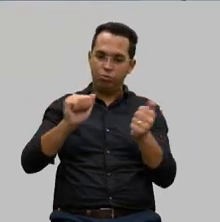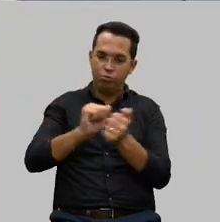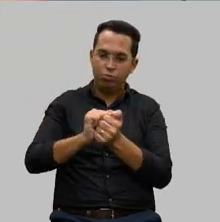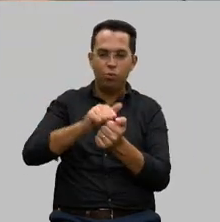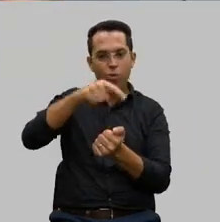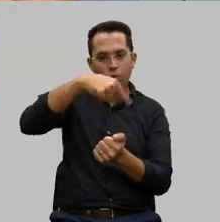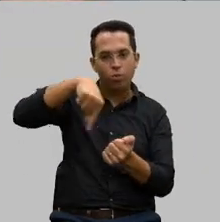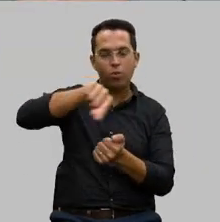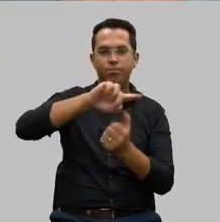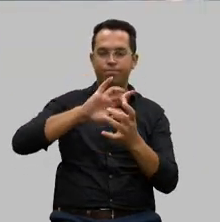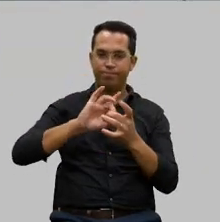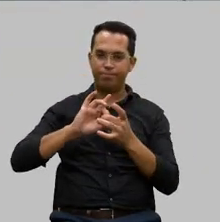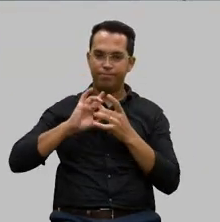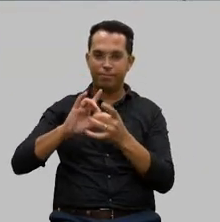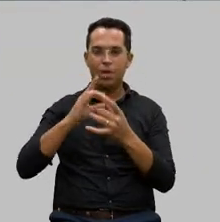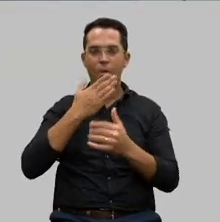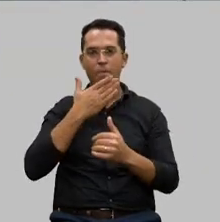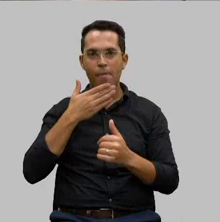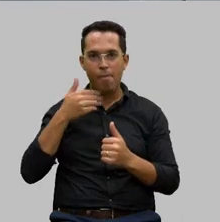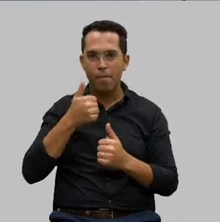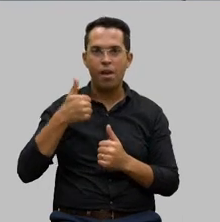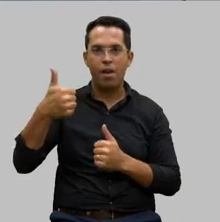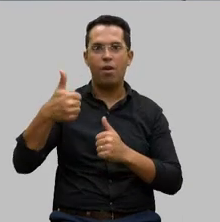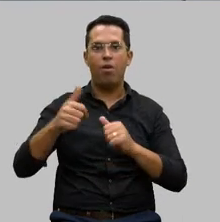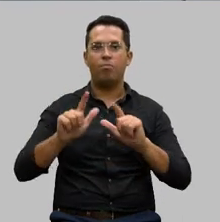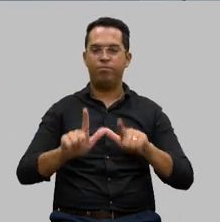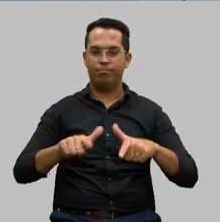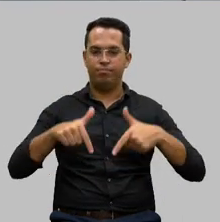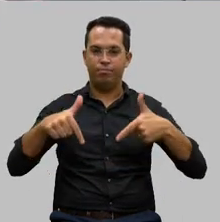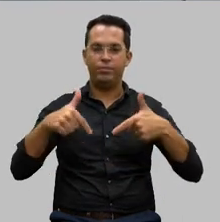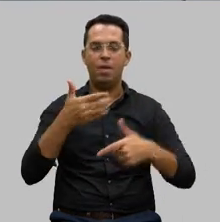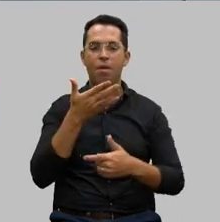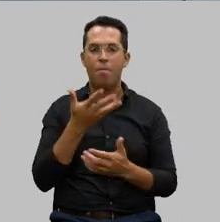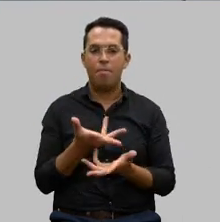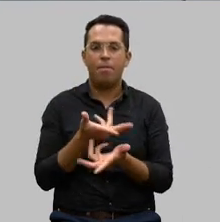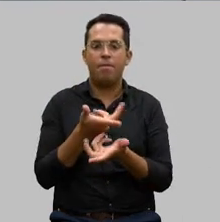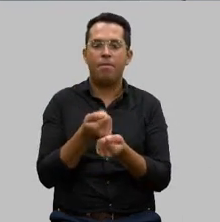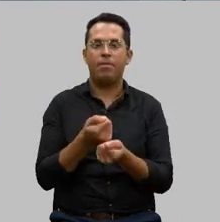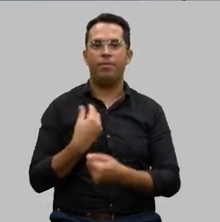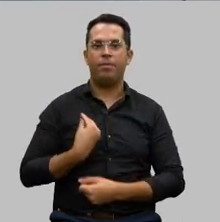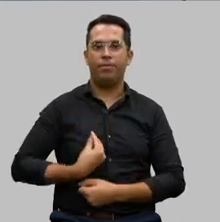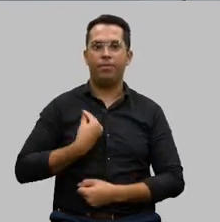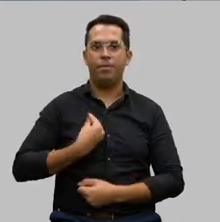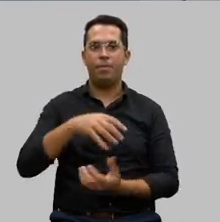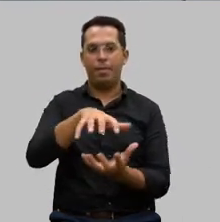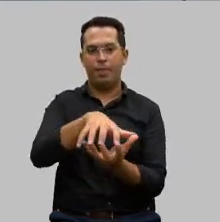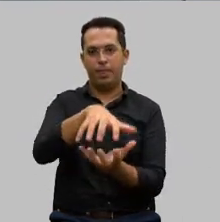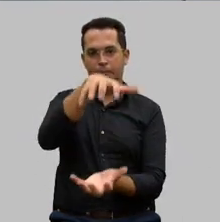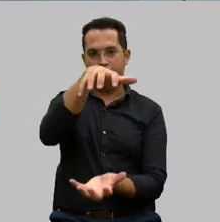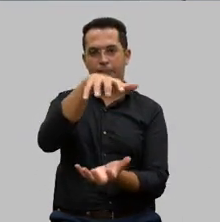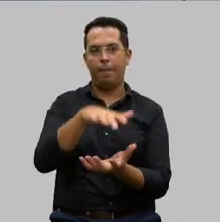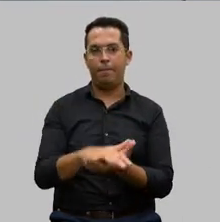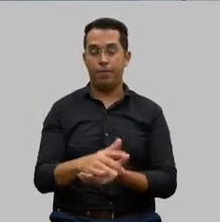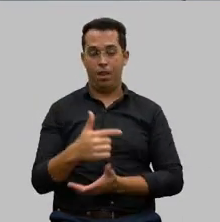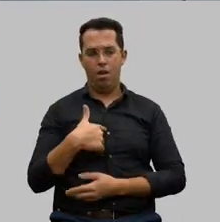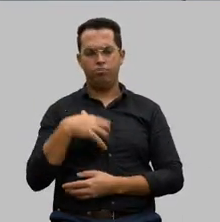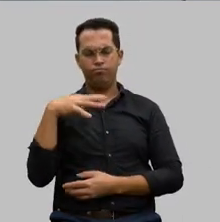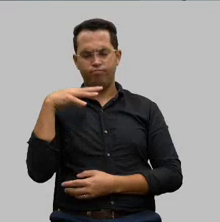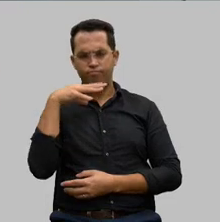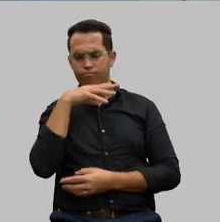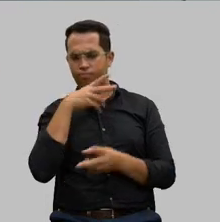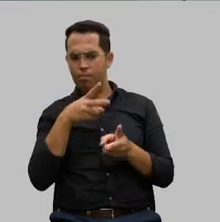trabalhar melhores opções de qualidade de vida pro idoso né e falando assim que a minha percepção enquanto terapeuta